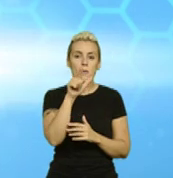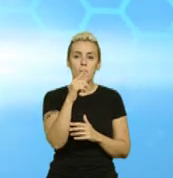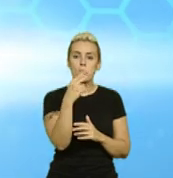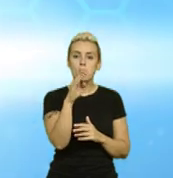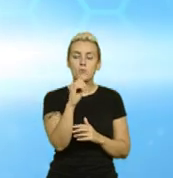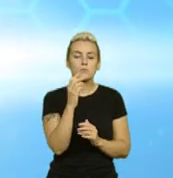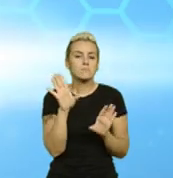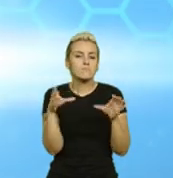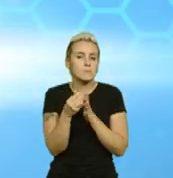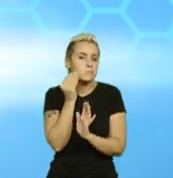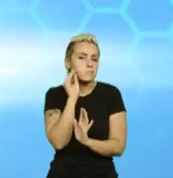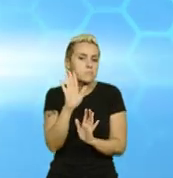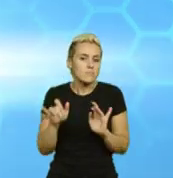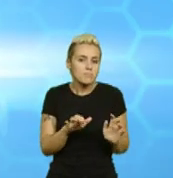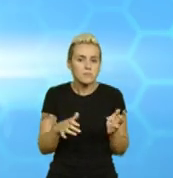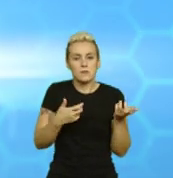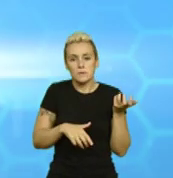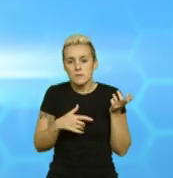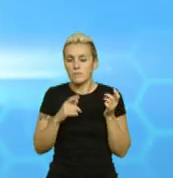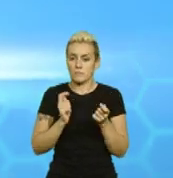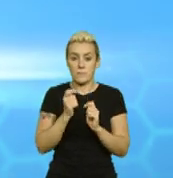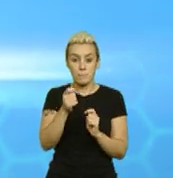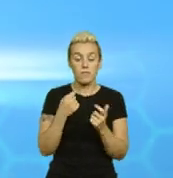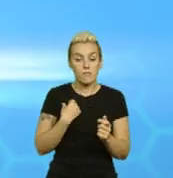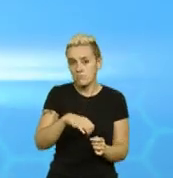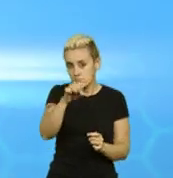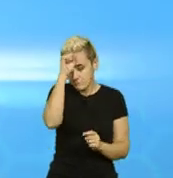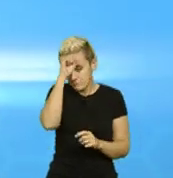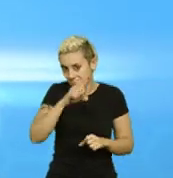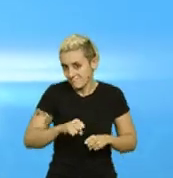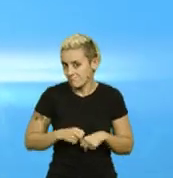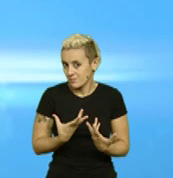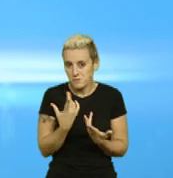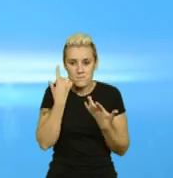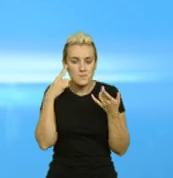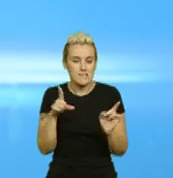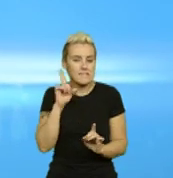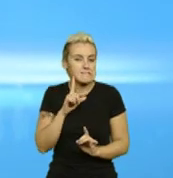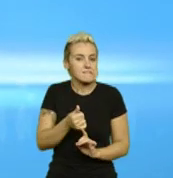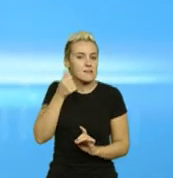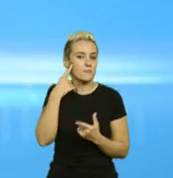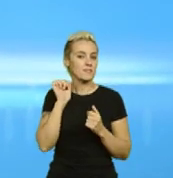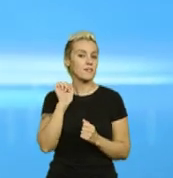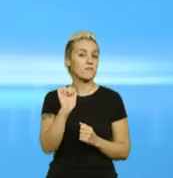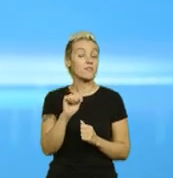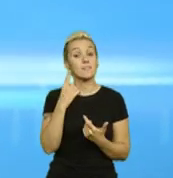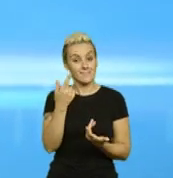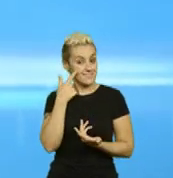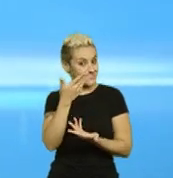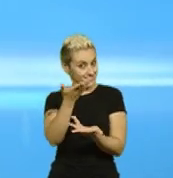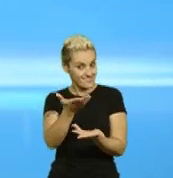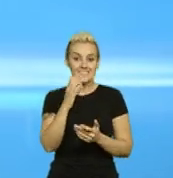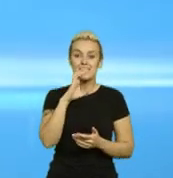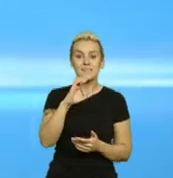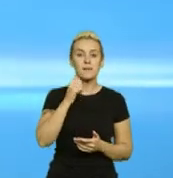próprio deste tipo da instrumentação em improvisação é o pilar fundamental da sua música convosco